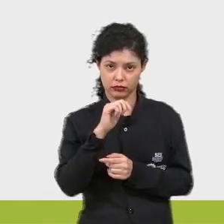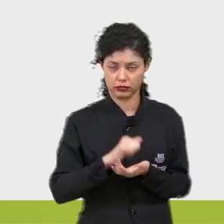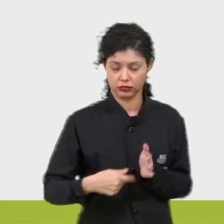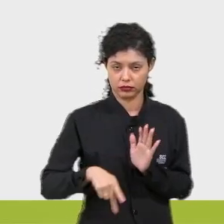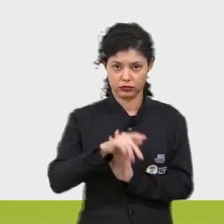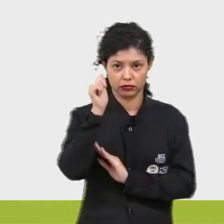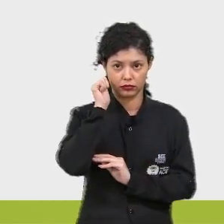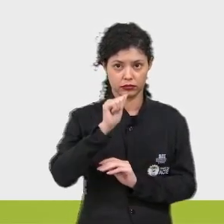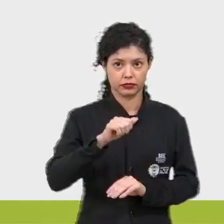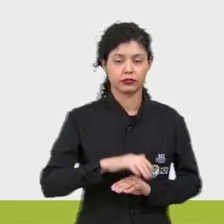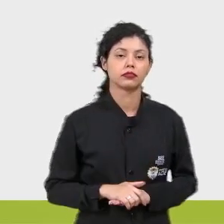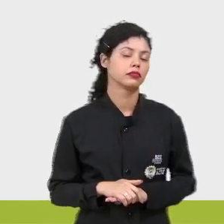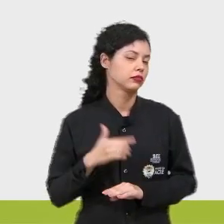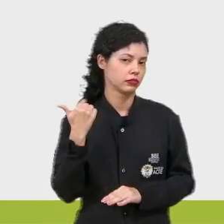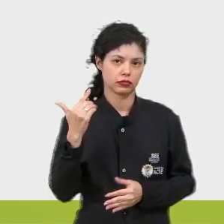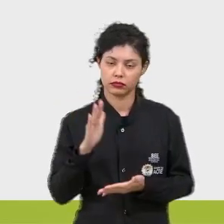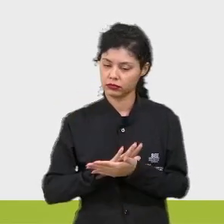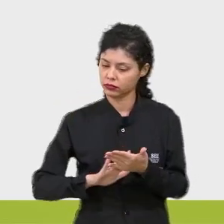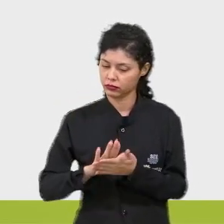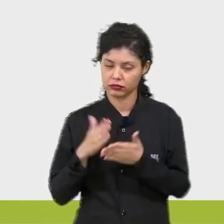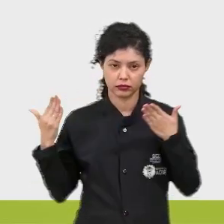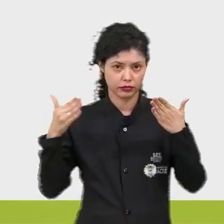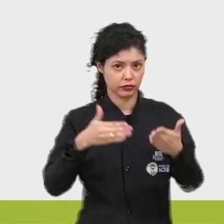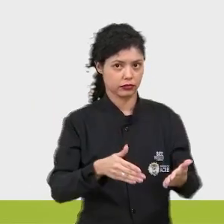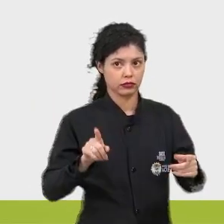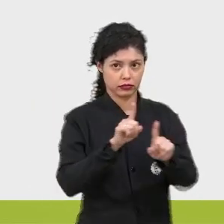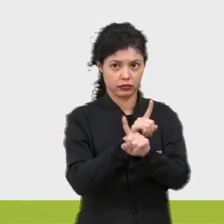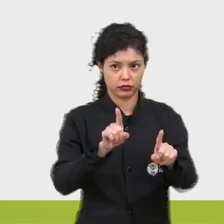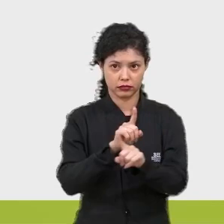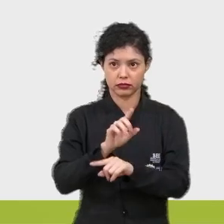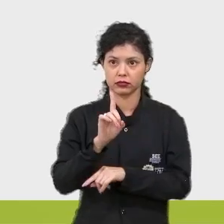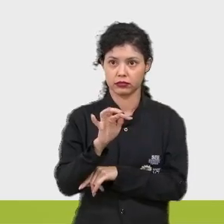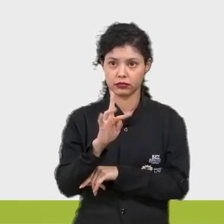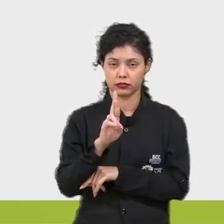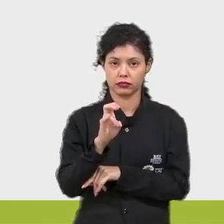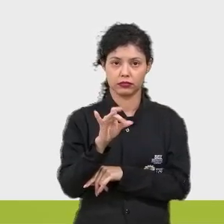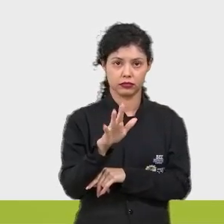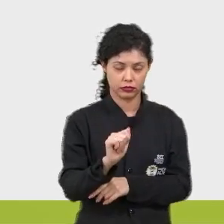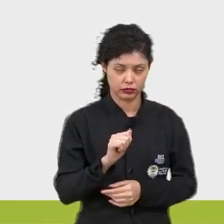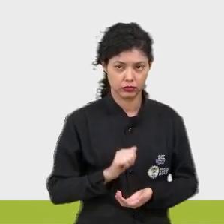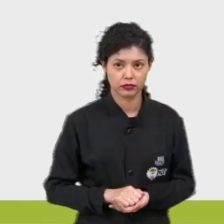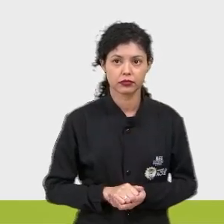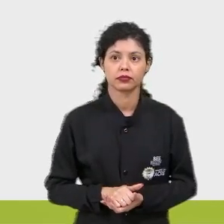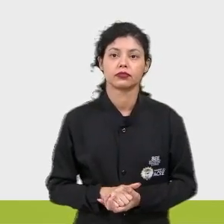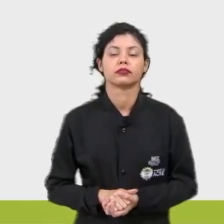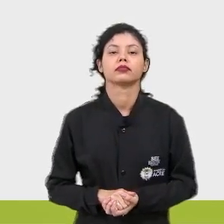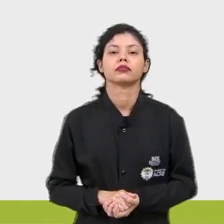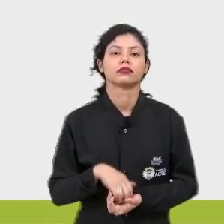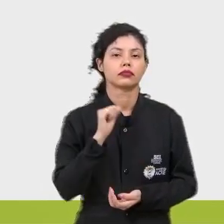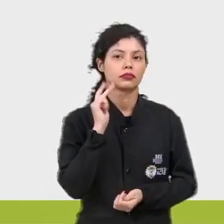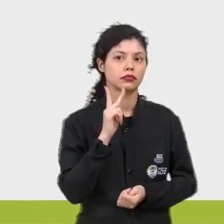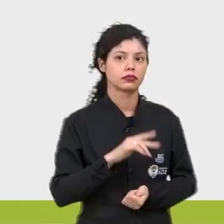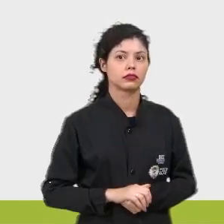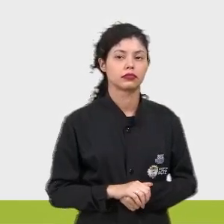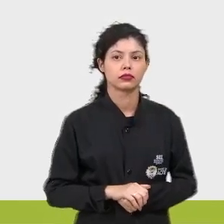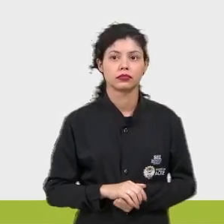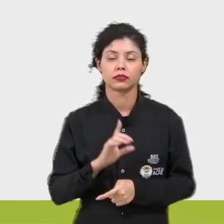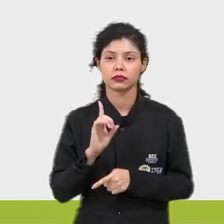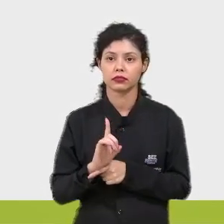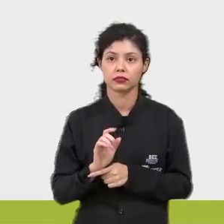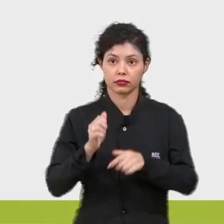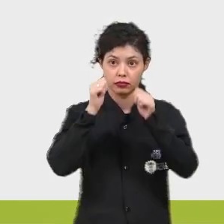a mulher. Gente, não, o foco não é a Defensoria Pública nesse anúncio publicitário, correto? Letra